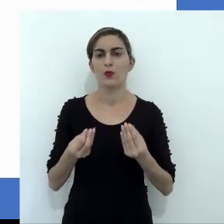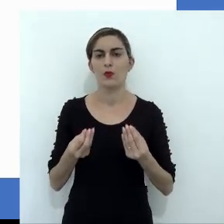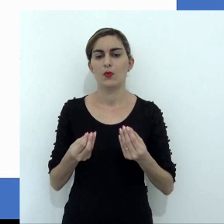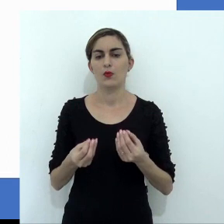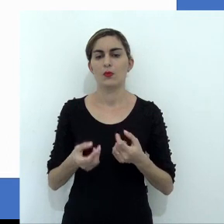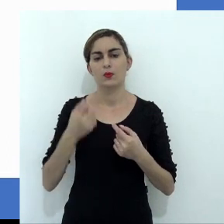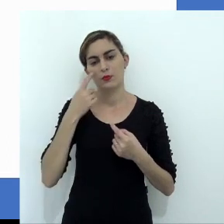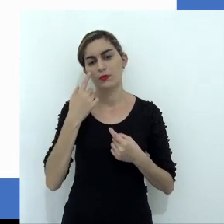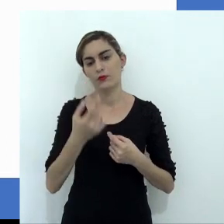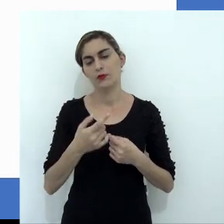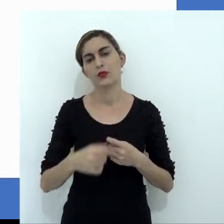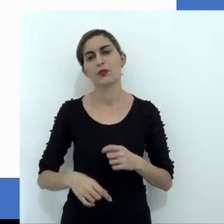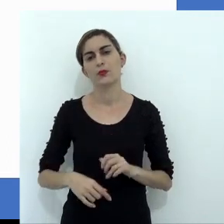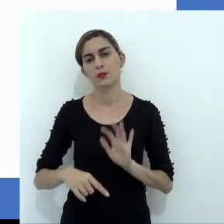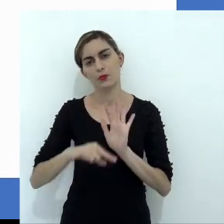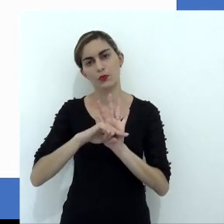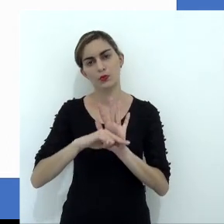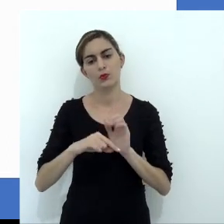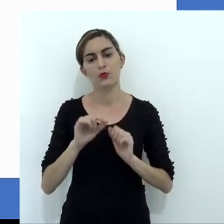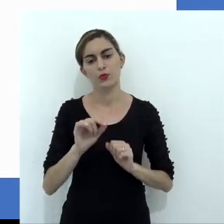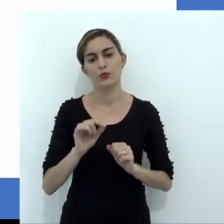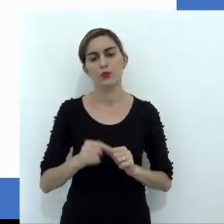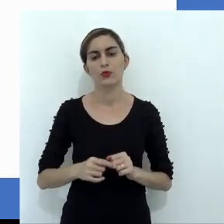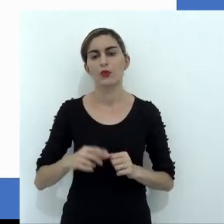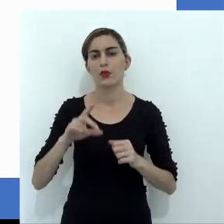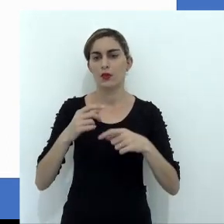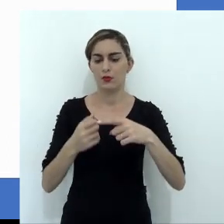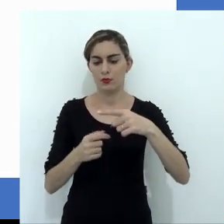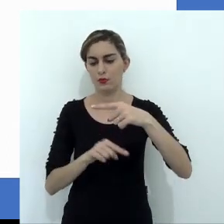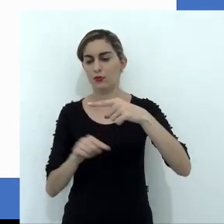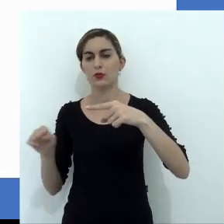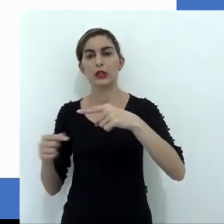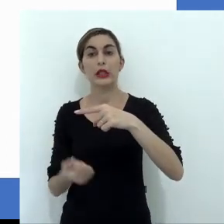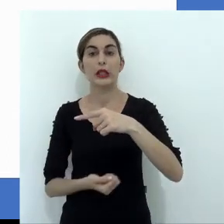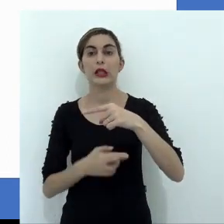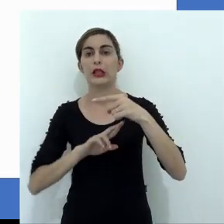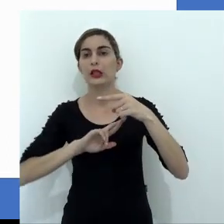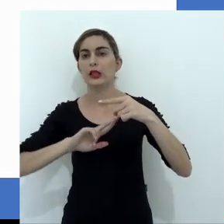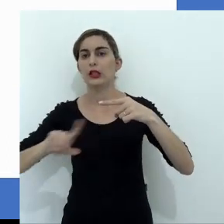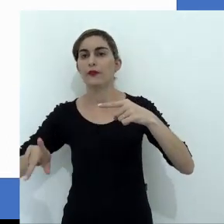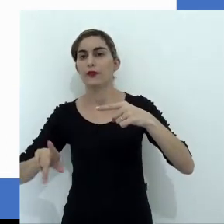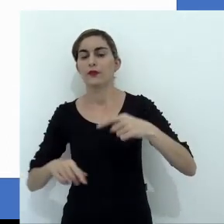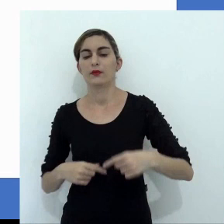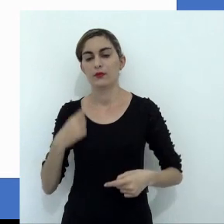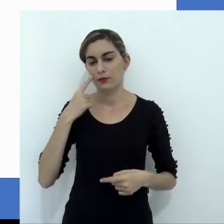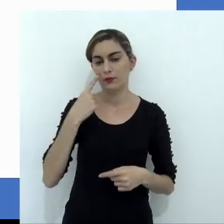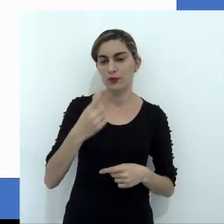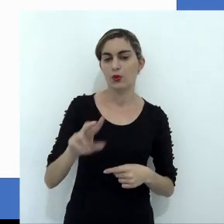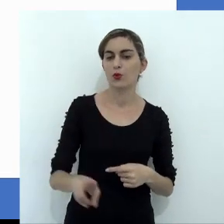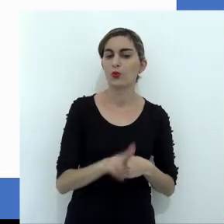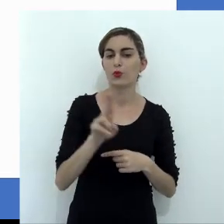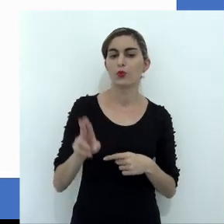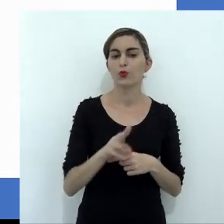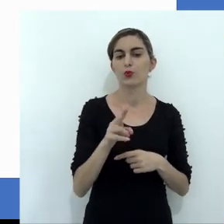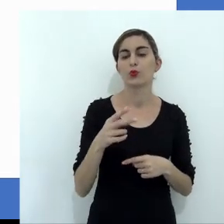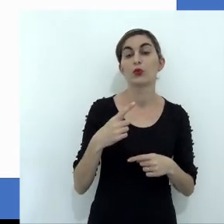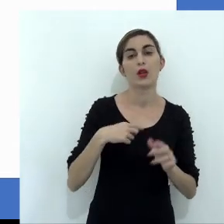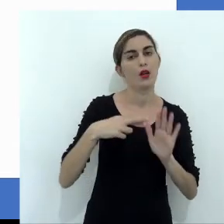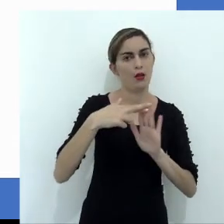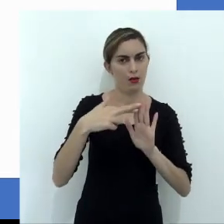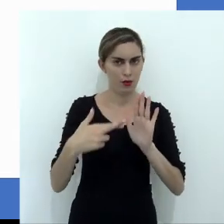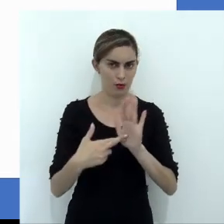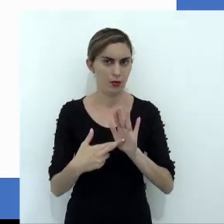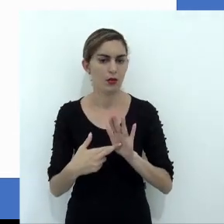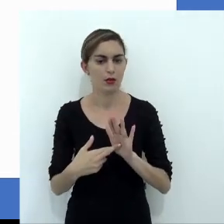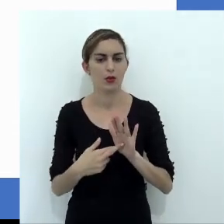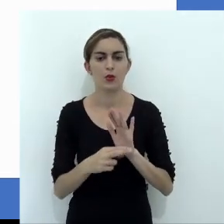segundo caso aqui. E que caso é esse? É o caso de denominadores diferentes, galera. E aqui a gente vai utilizar uma regrinha